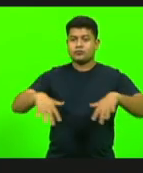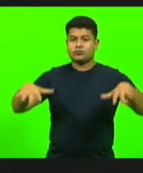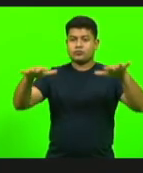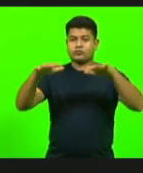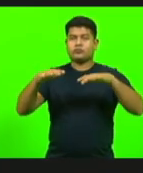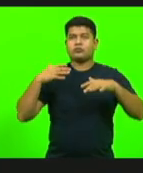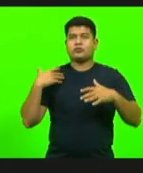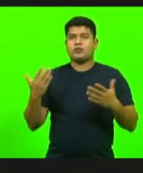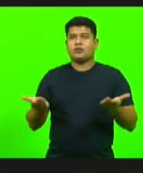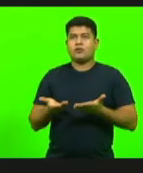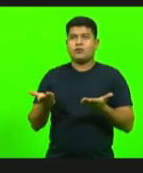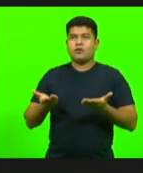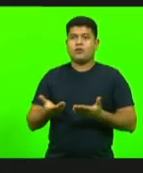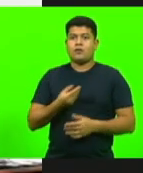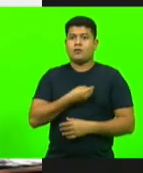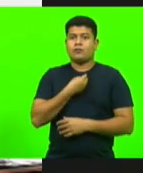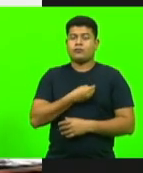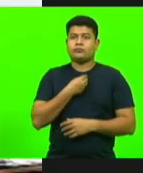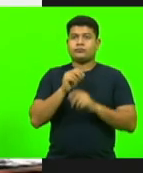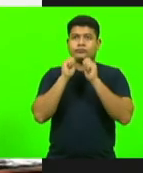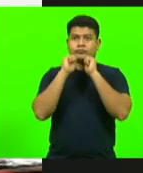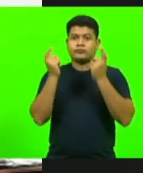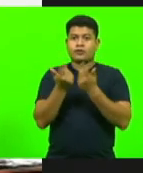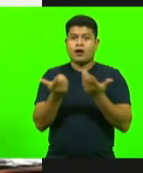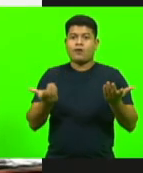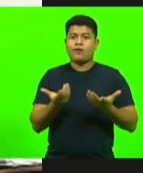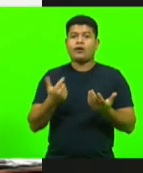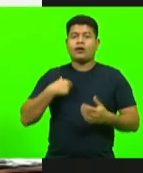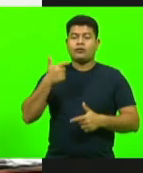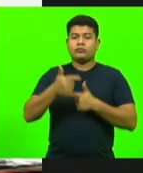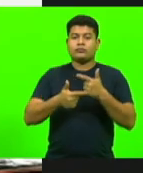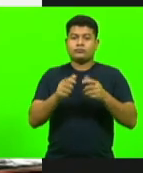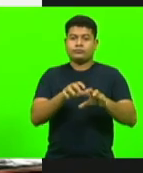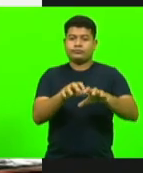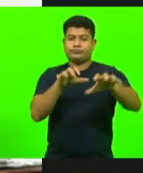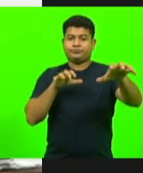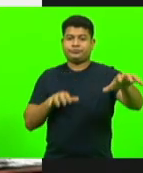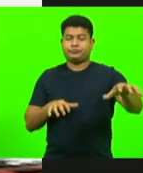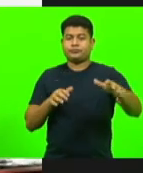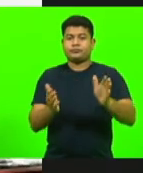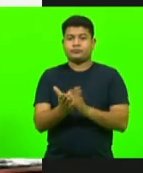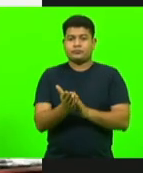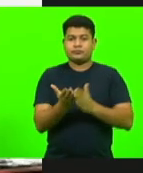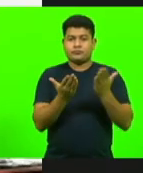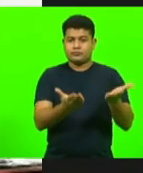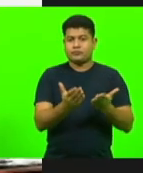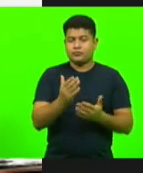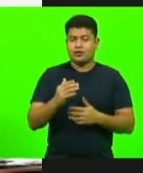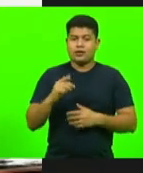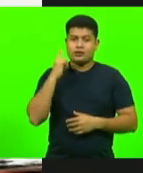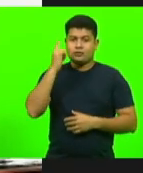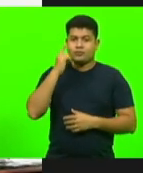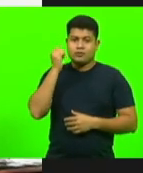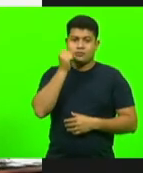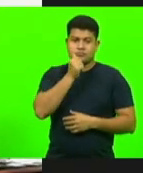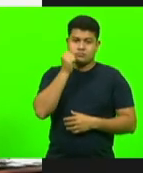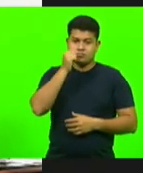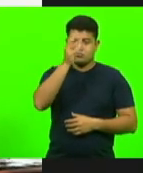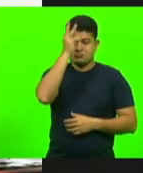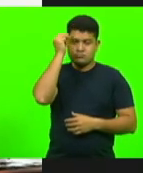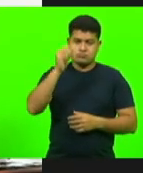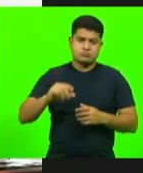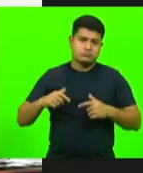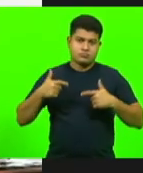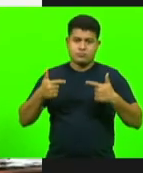todas que estão aí presentes parece Só que remotamente de Sindicato parabenizar deputada pela iniciativa parabenizar todos que